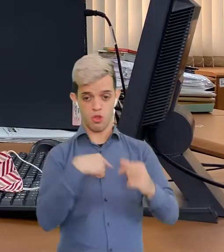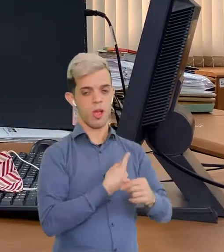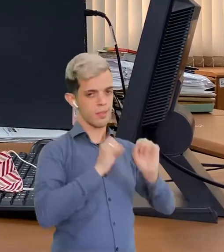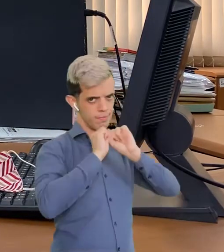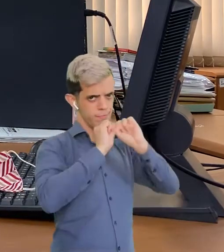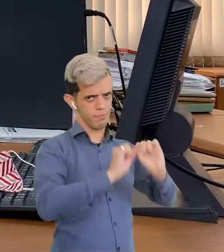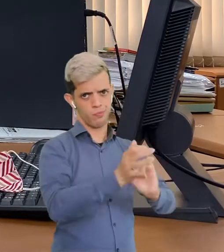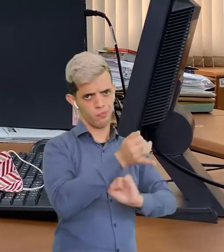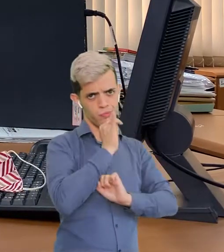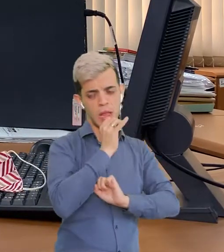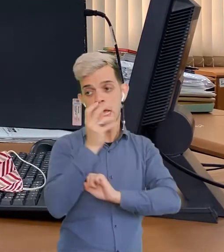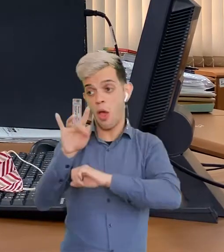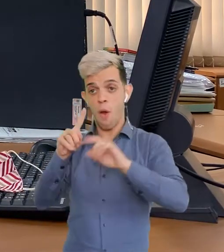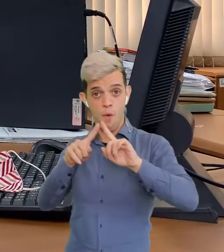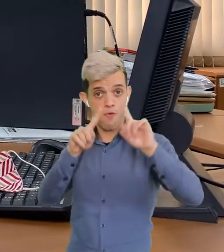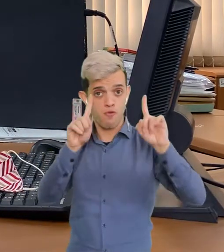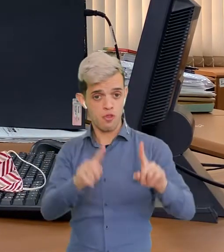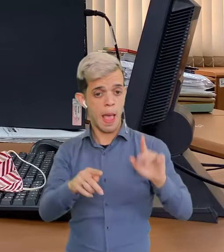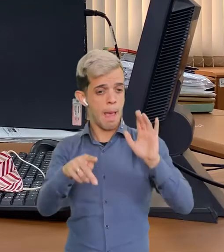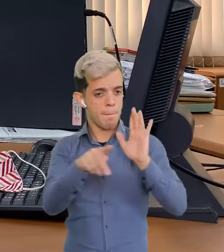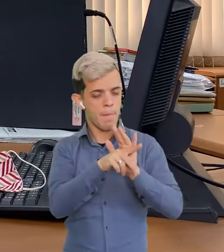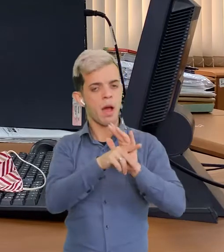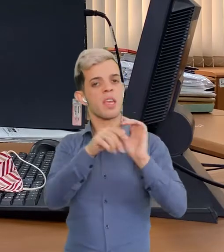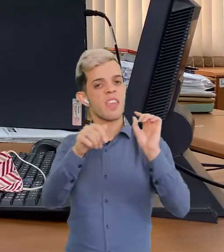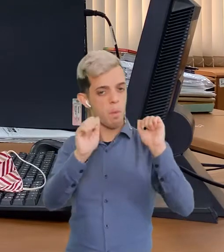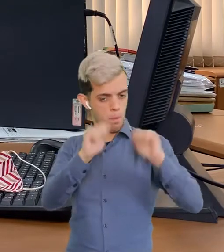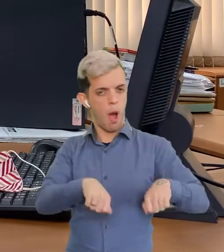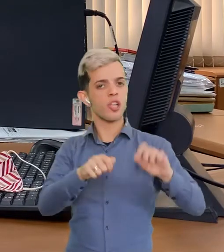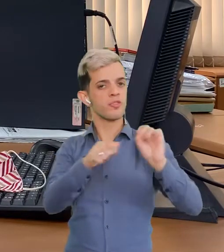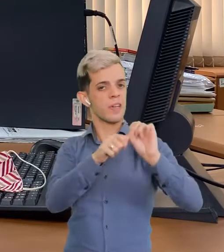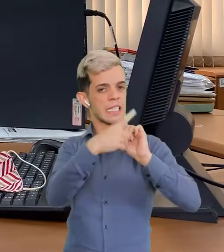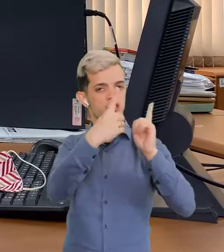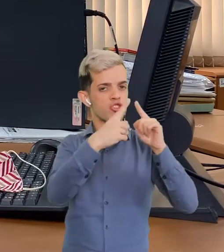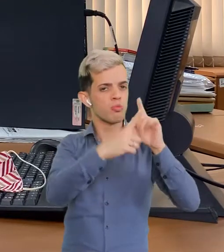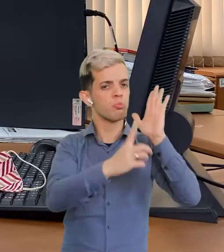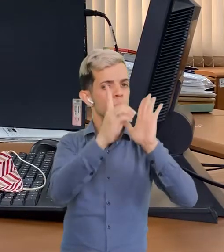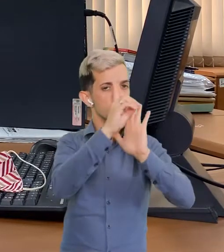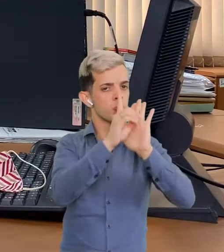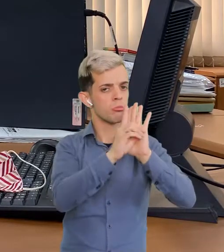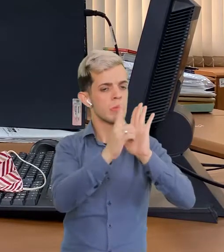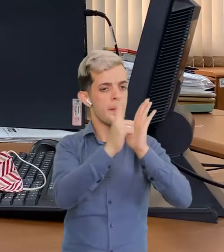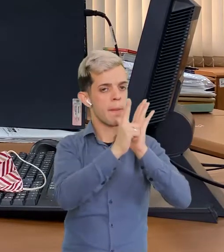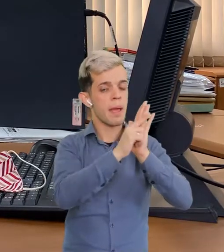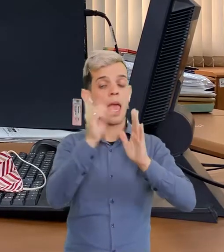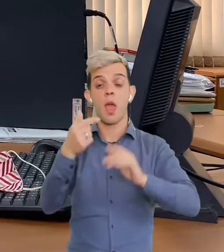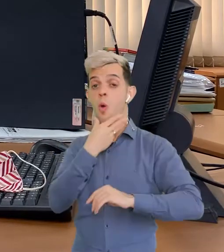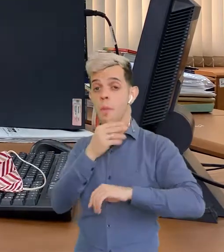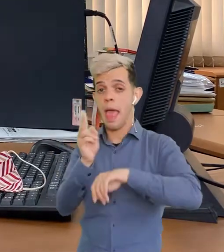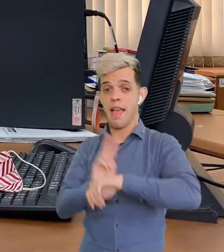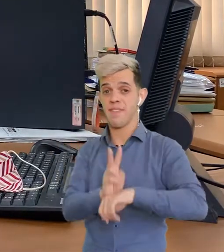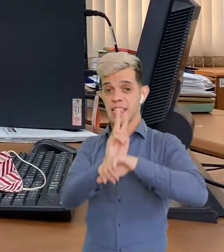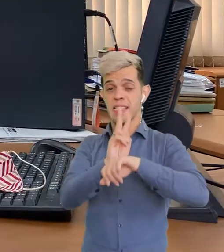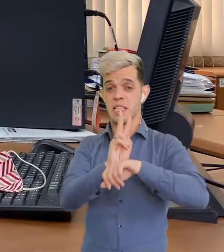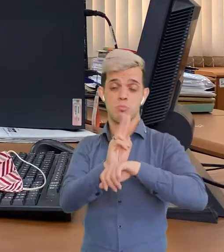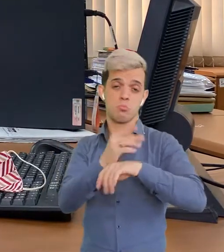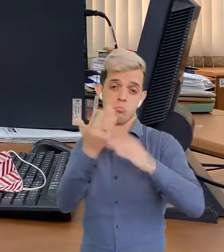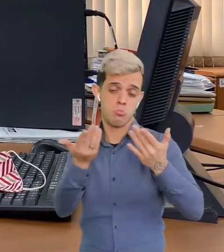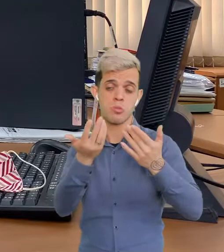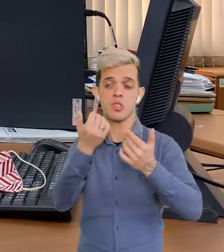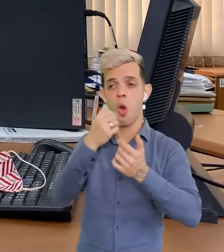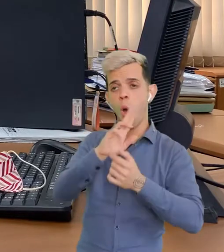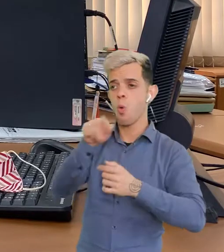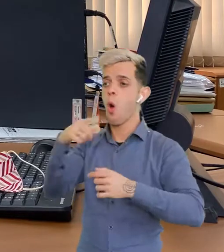ISMAMUS, o servidor responsável por lavrar o auto de infração vai ser um agente de fiscalização ou